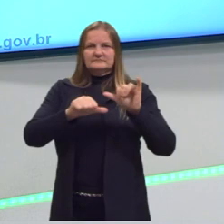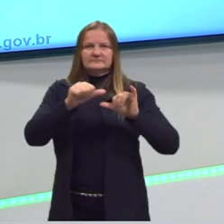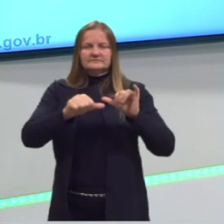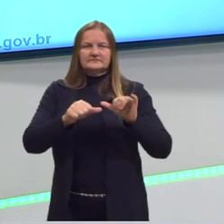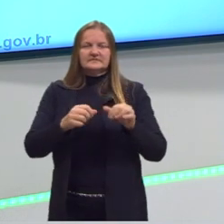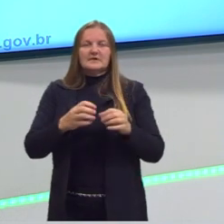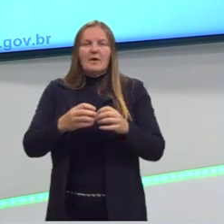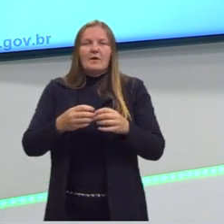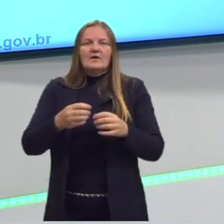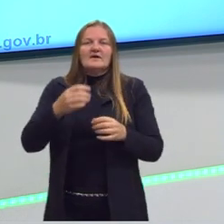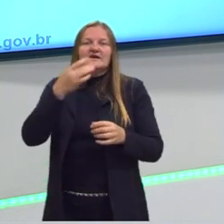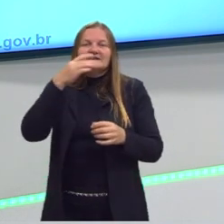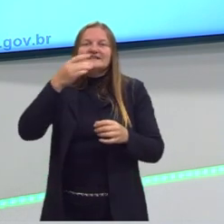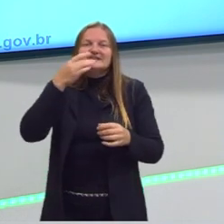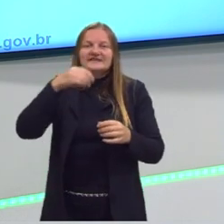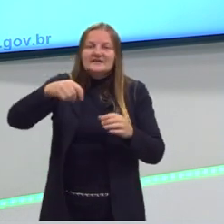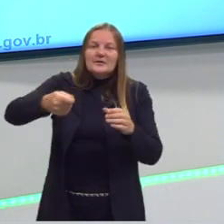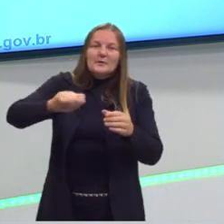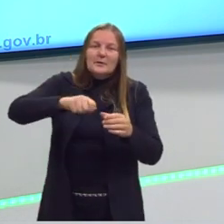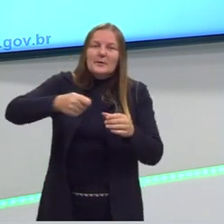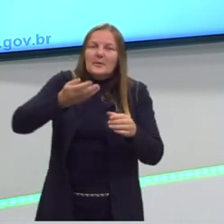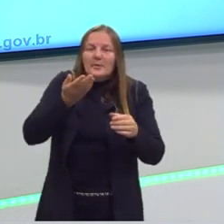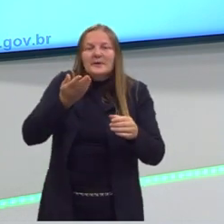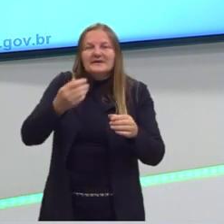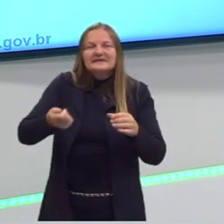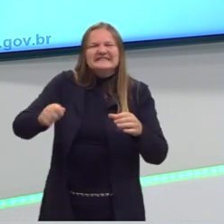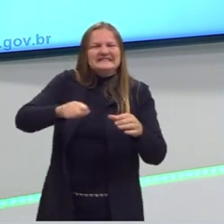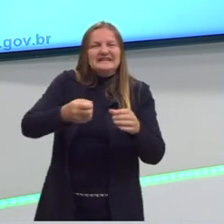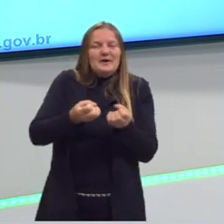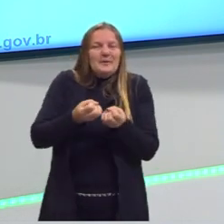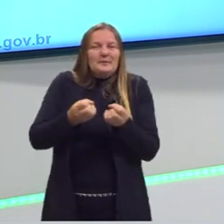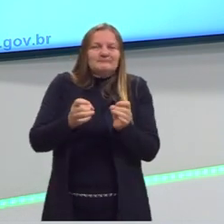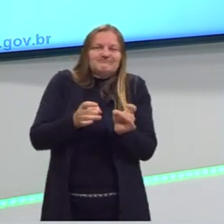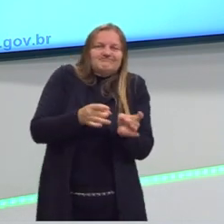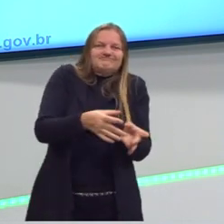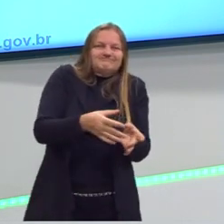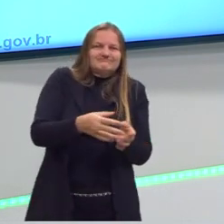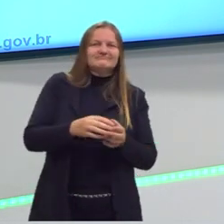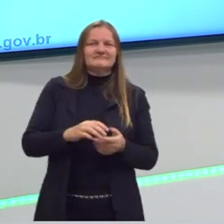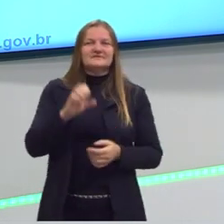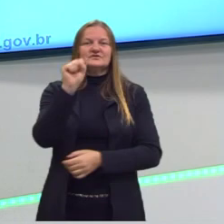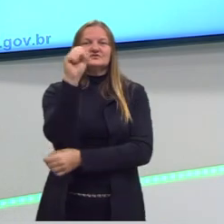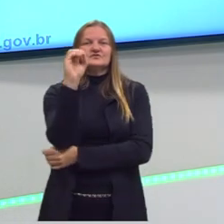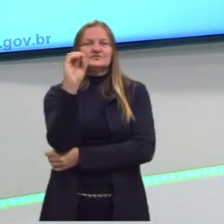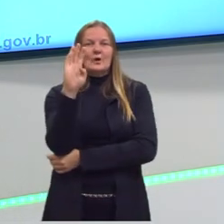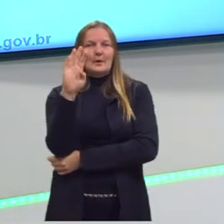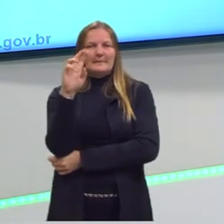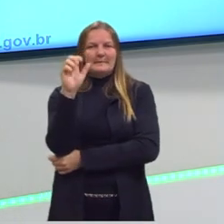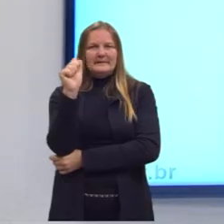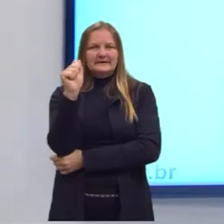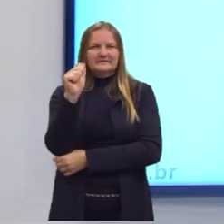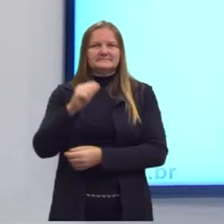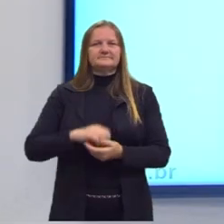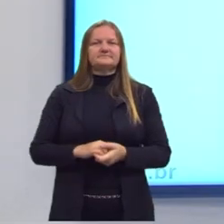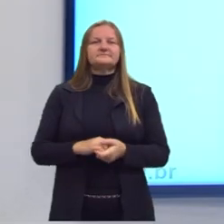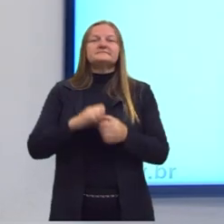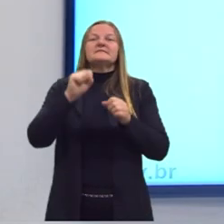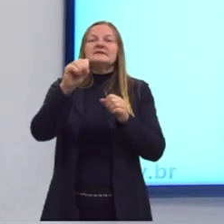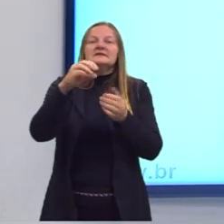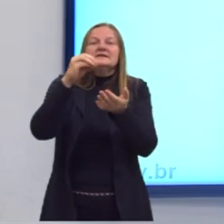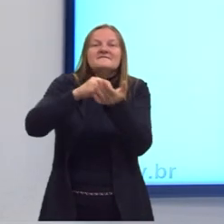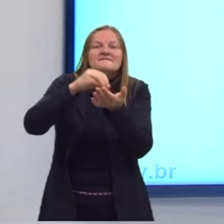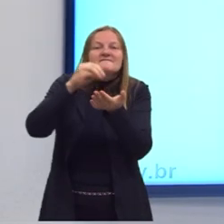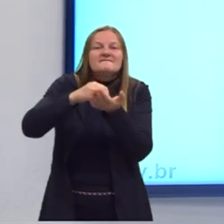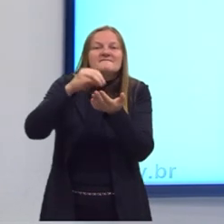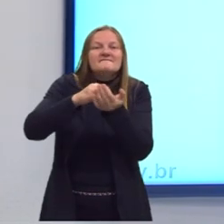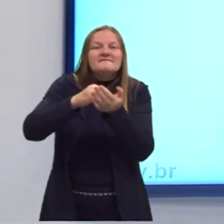Se eu tiver muita farinha eu vou ter uma sobra de farinha lá no final do bolo ela não vou usar toda minha minha farinha se eu tiver um reagente